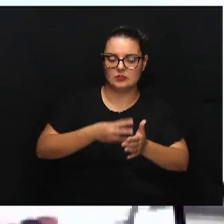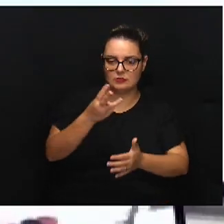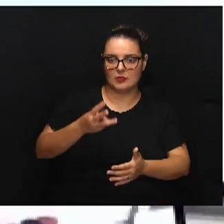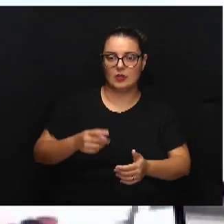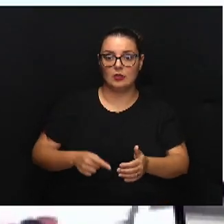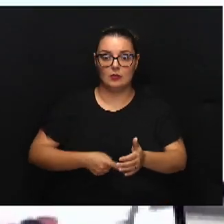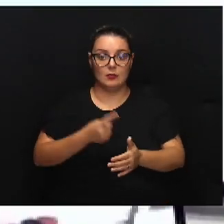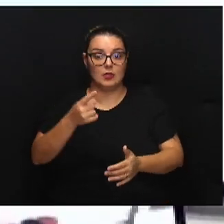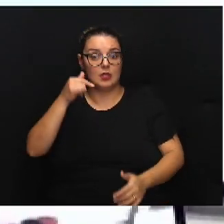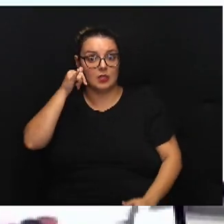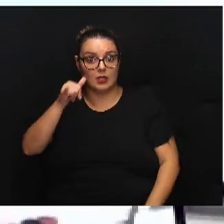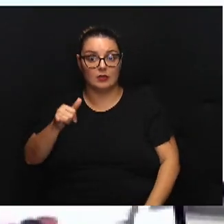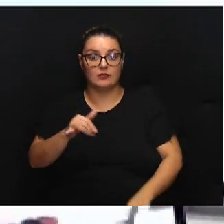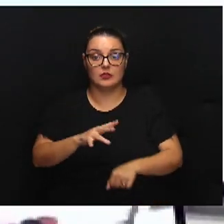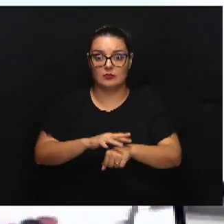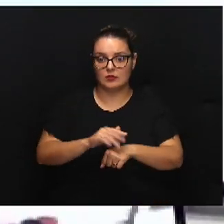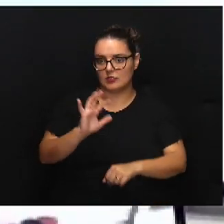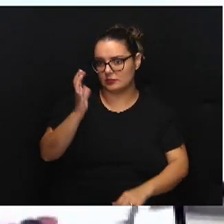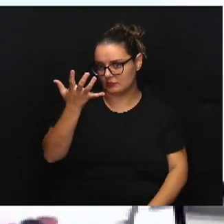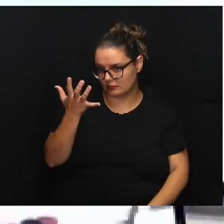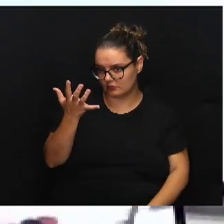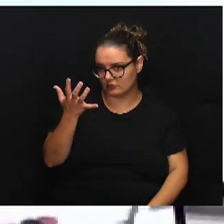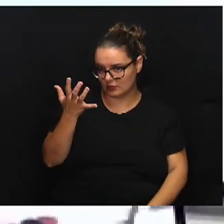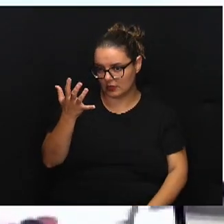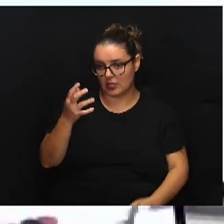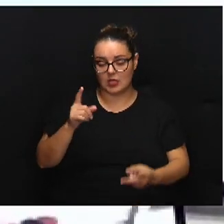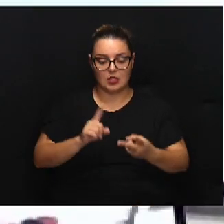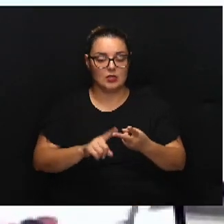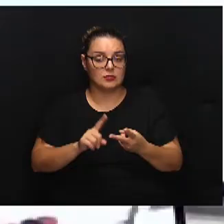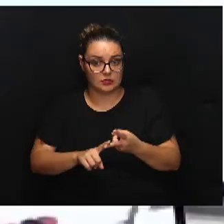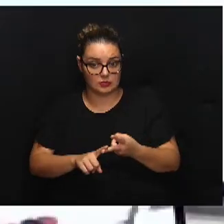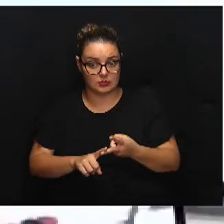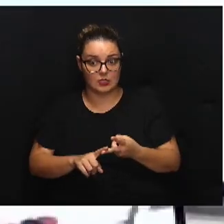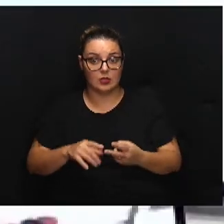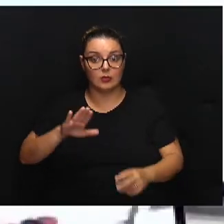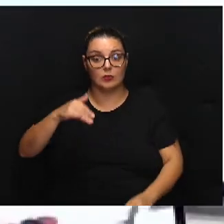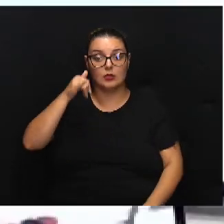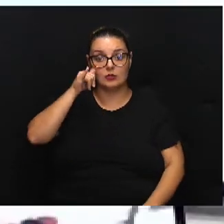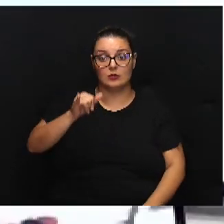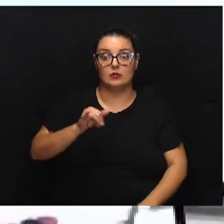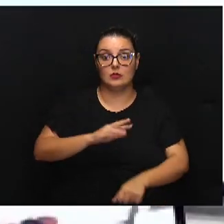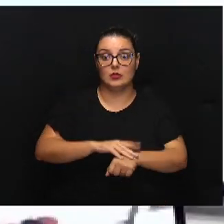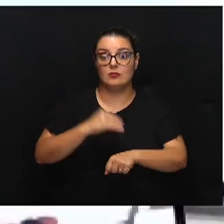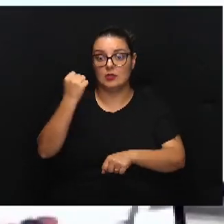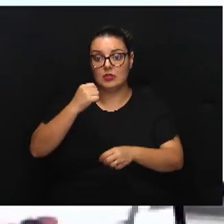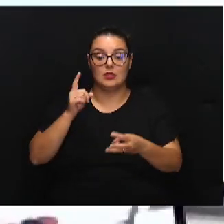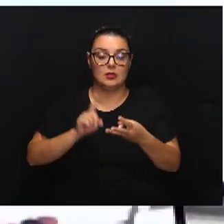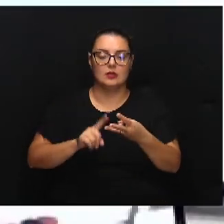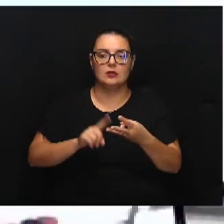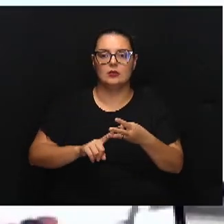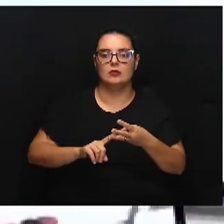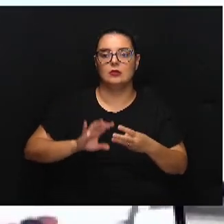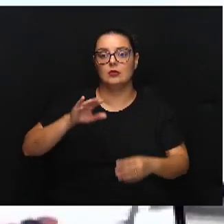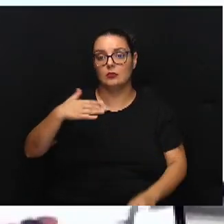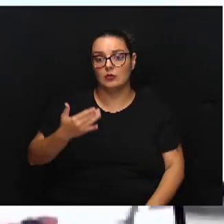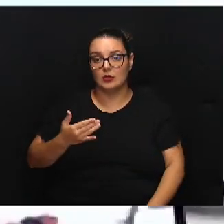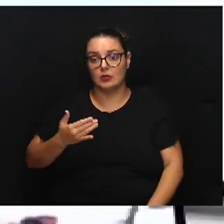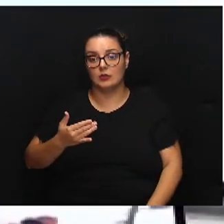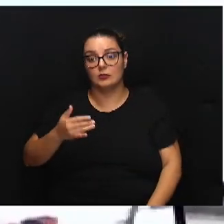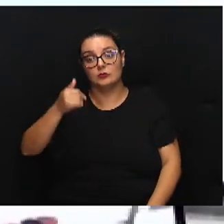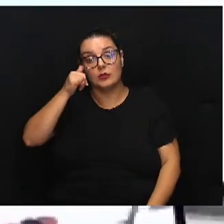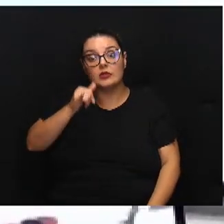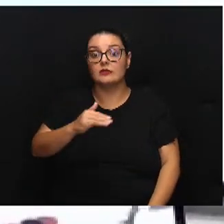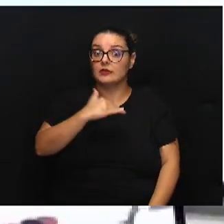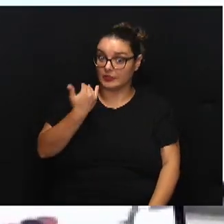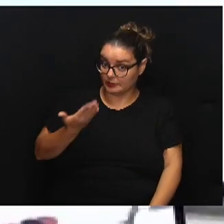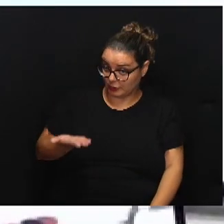evita a doença de existir. A secundária é quando você evita que aquela doença fique grave. E a terciária é quando você evita que morra,